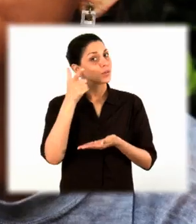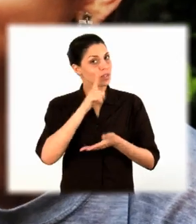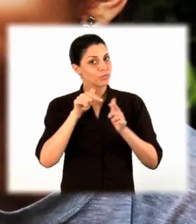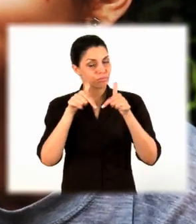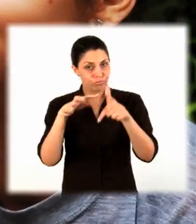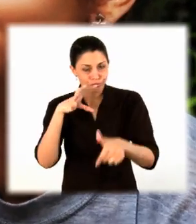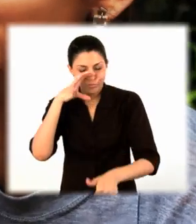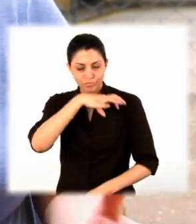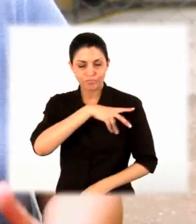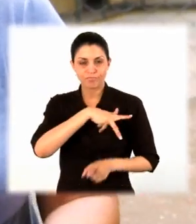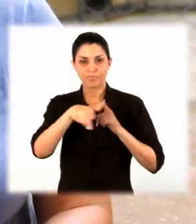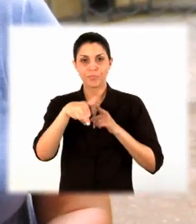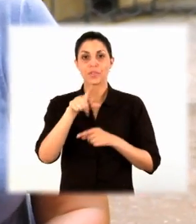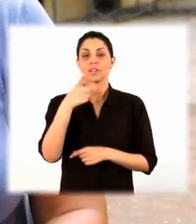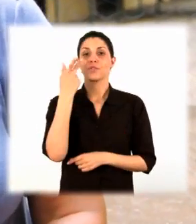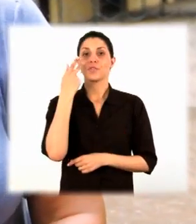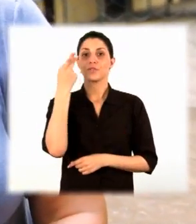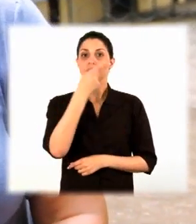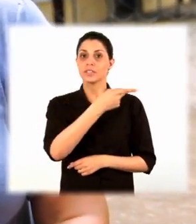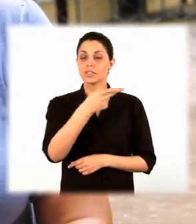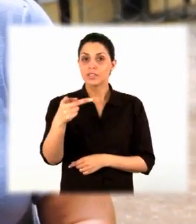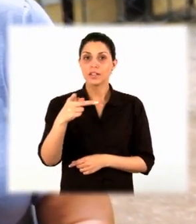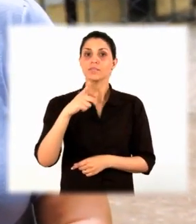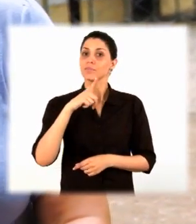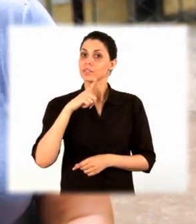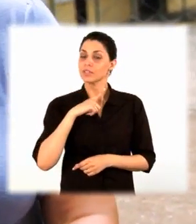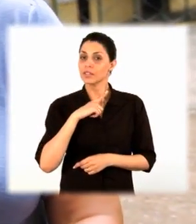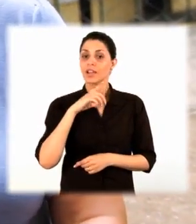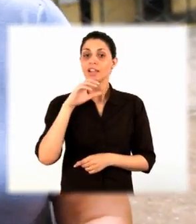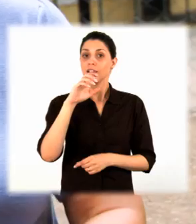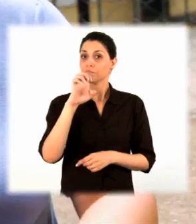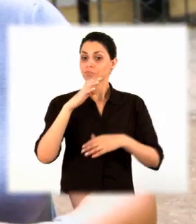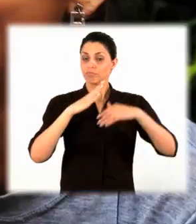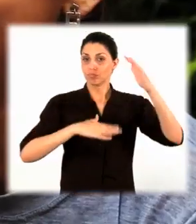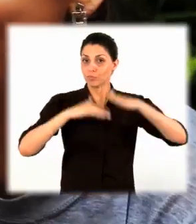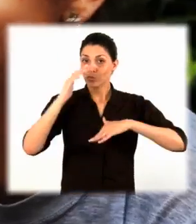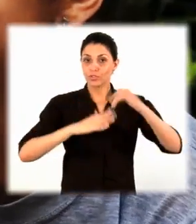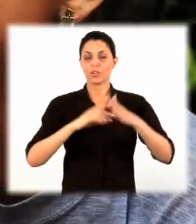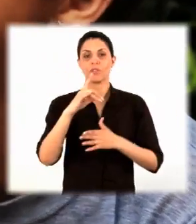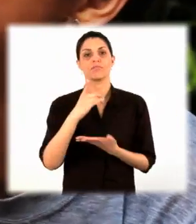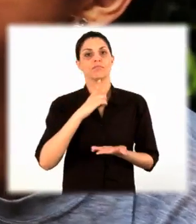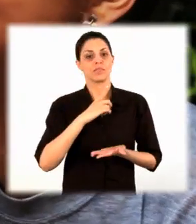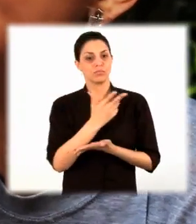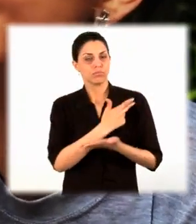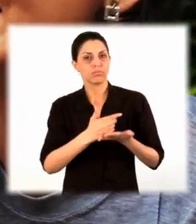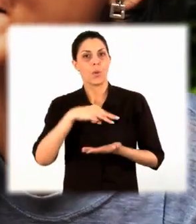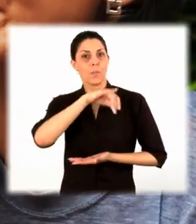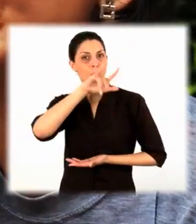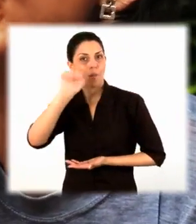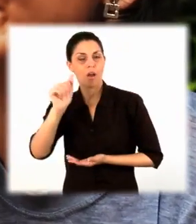desafio, você irá visitar o ateliê de uma estilista apreciar os croquis,